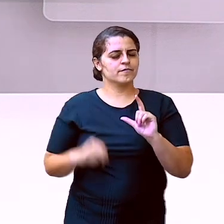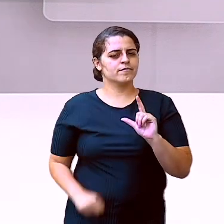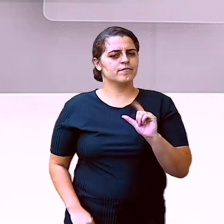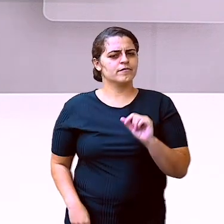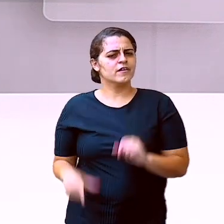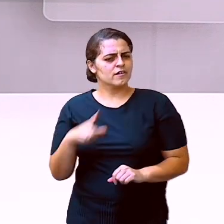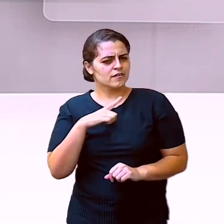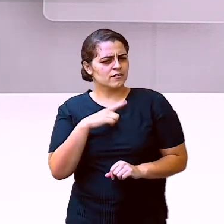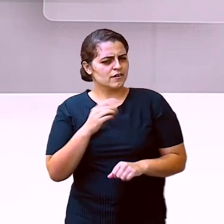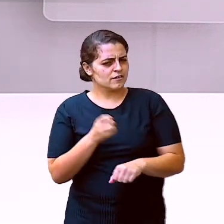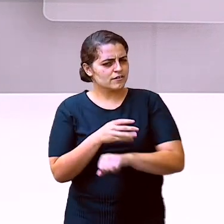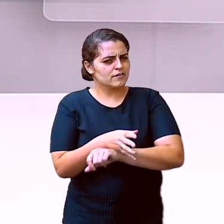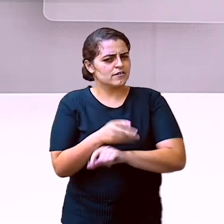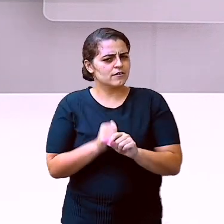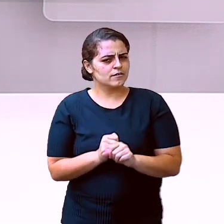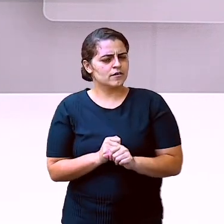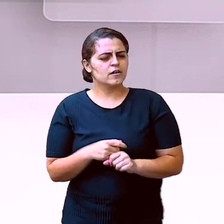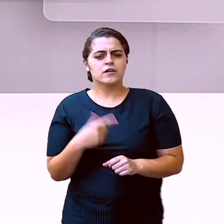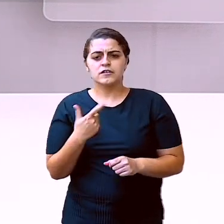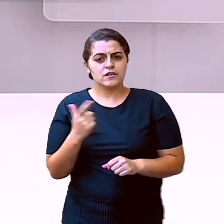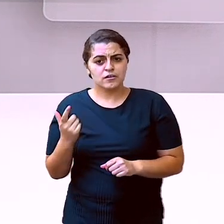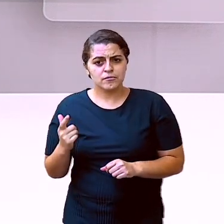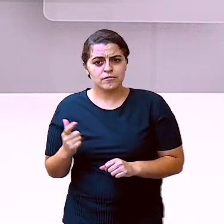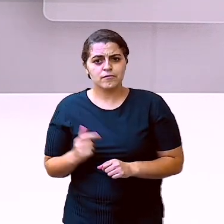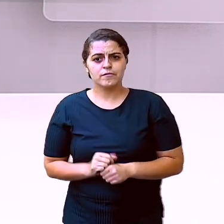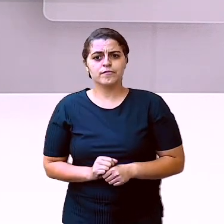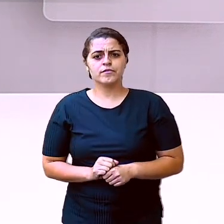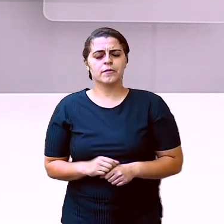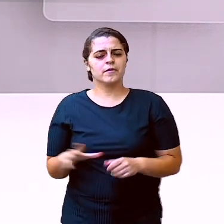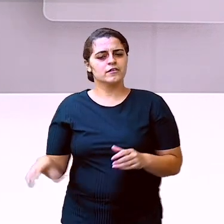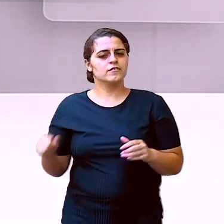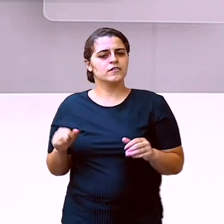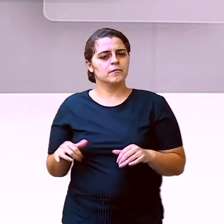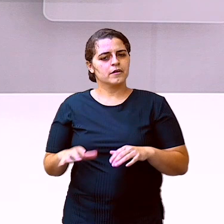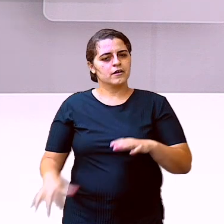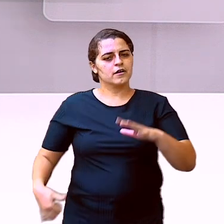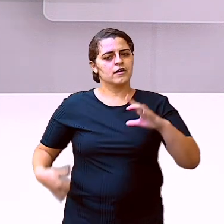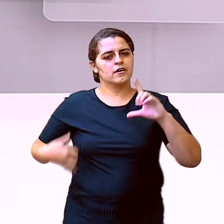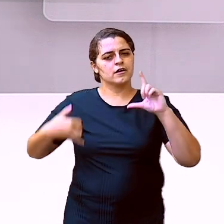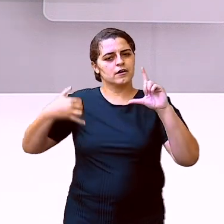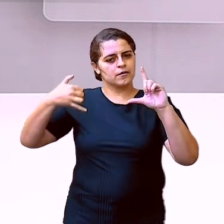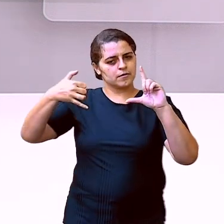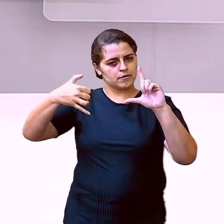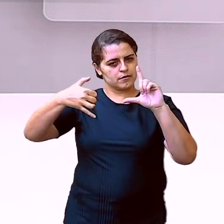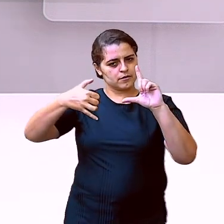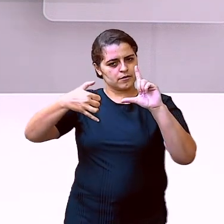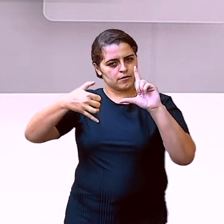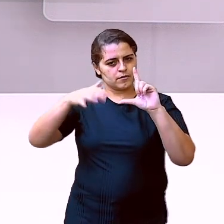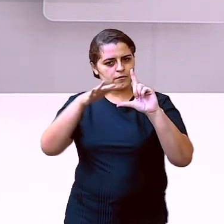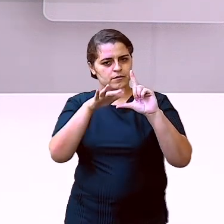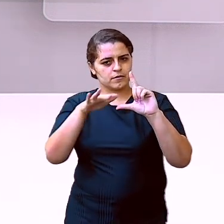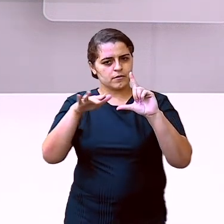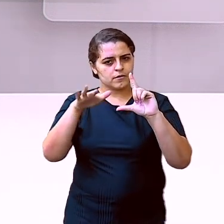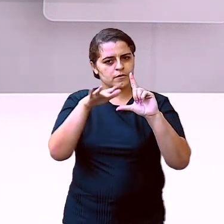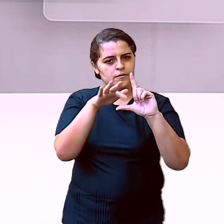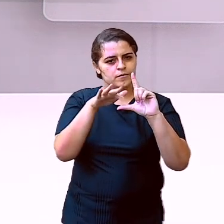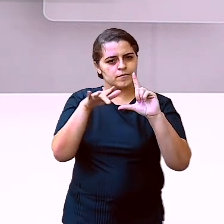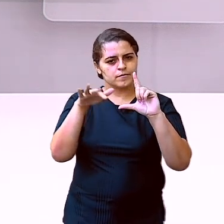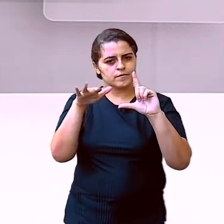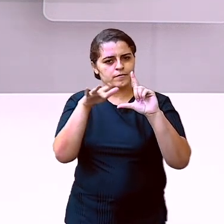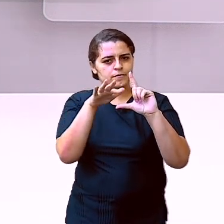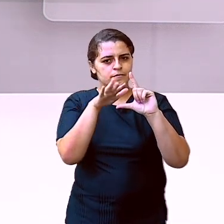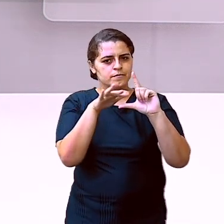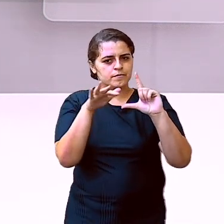SMED-GV. Se você ainda não acessou, basta você apontar a câmera do seu celular para esse símbolo que aparece aí na